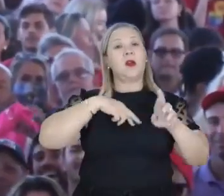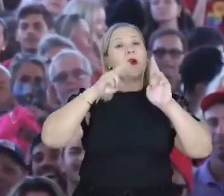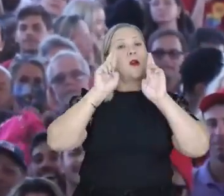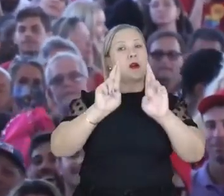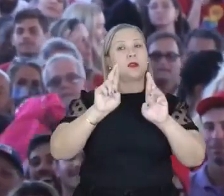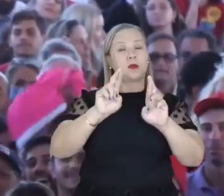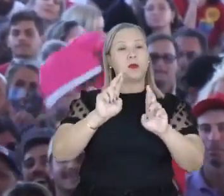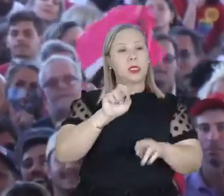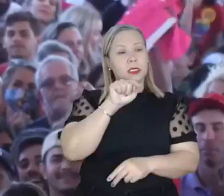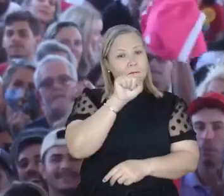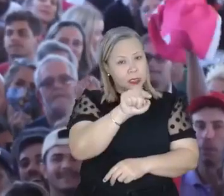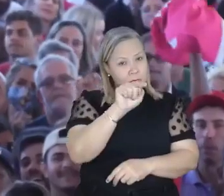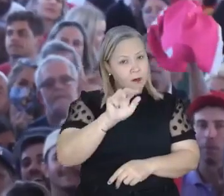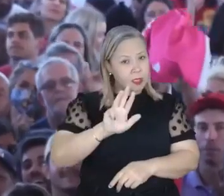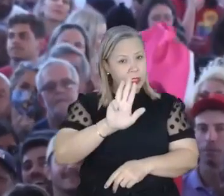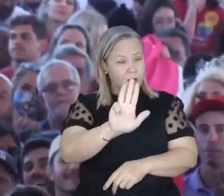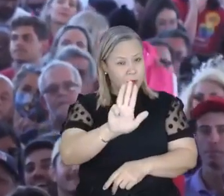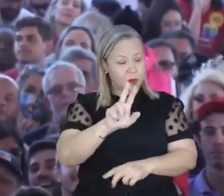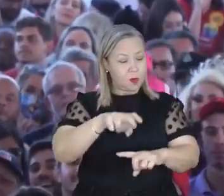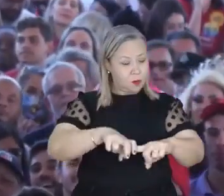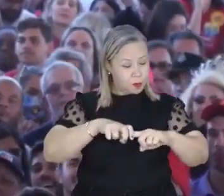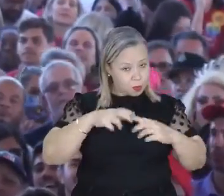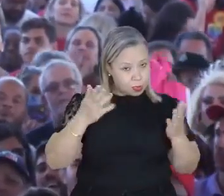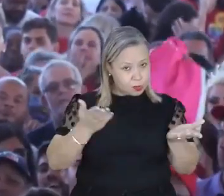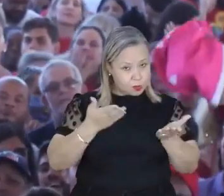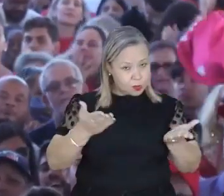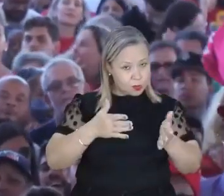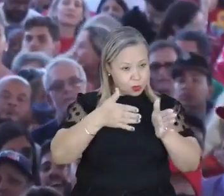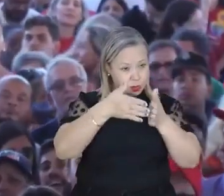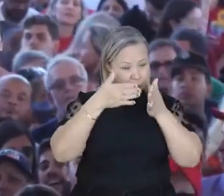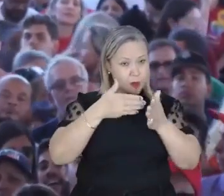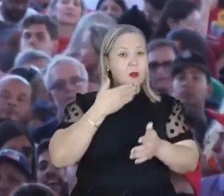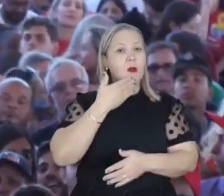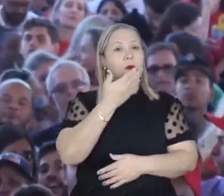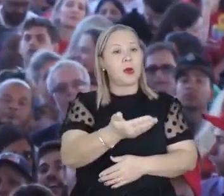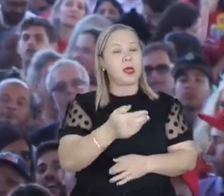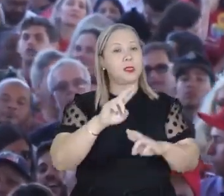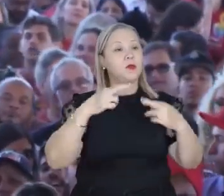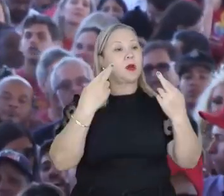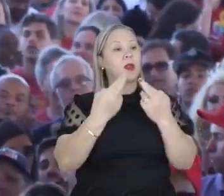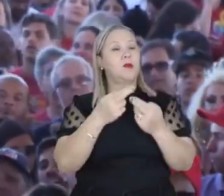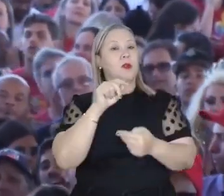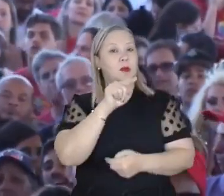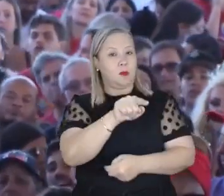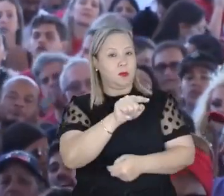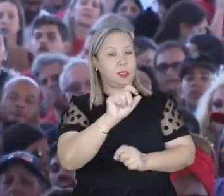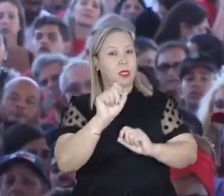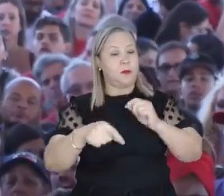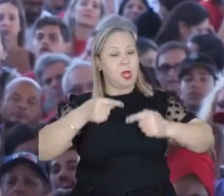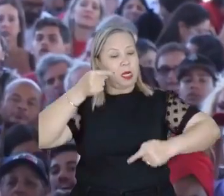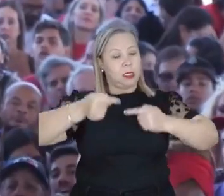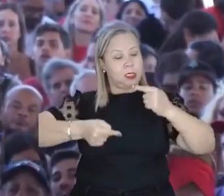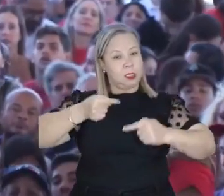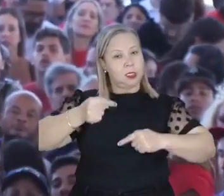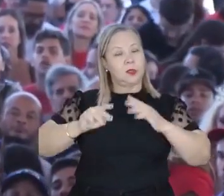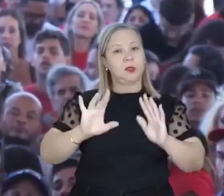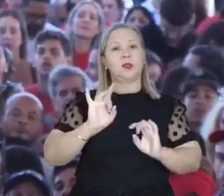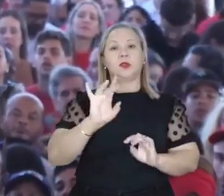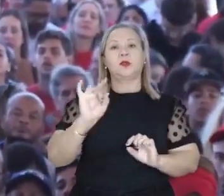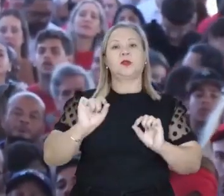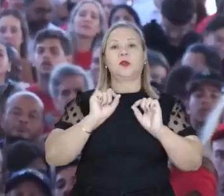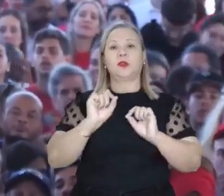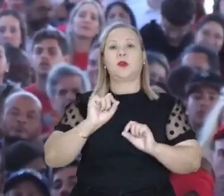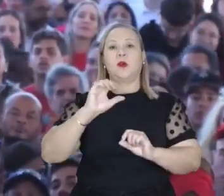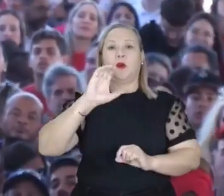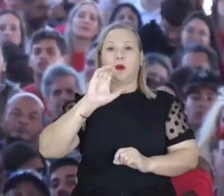isso, hoje, eu peço uma reunião com você para discutirmos não só a CBTU, mas toda